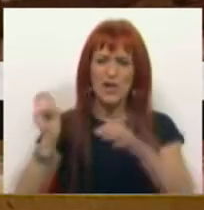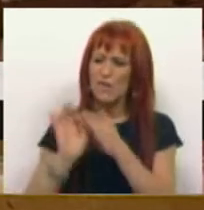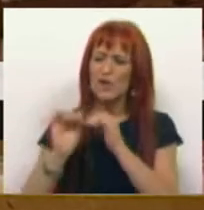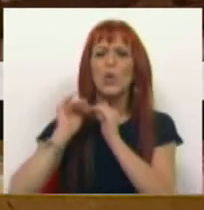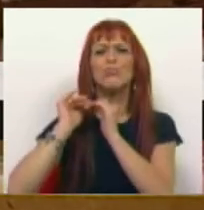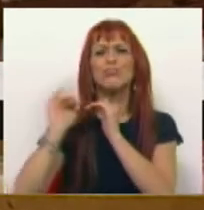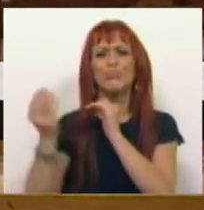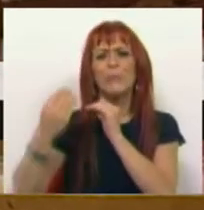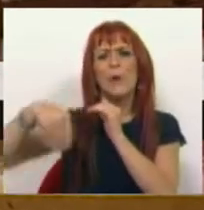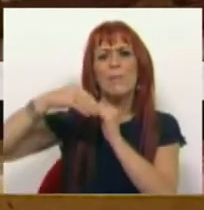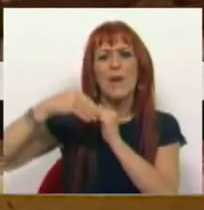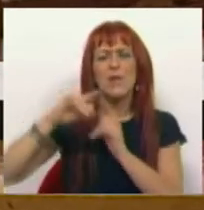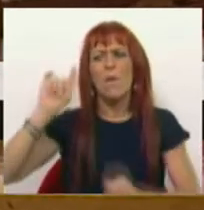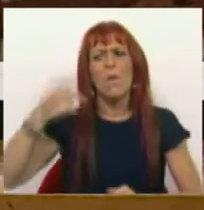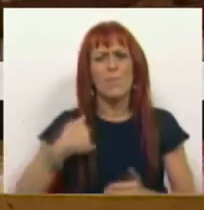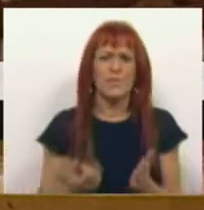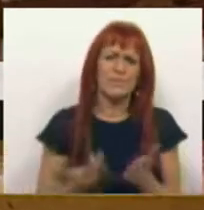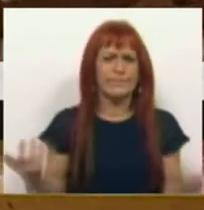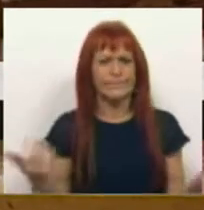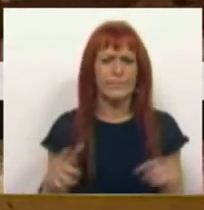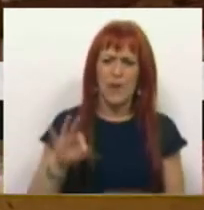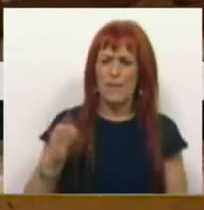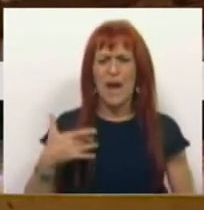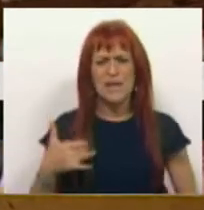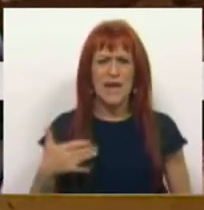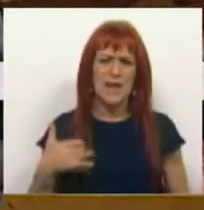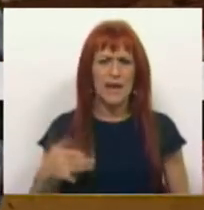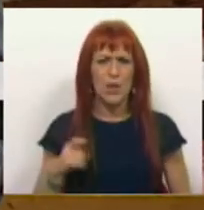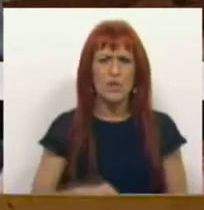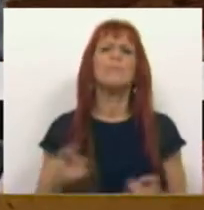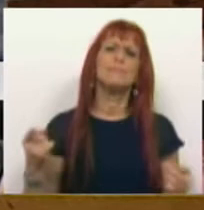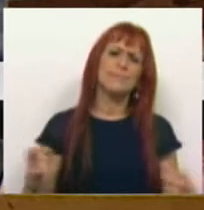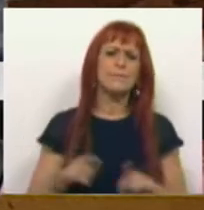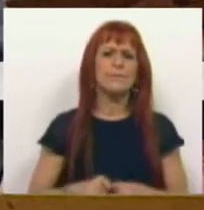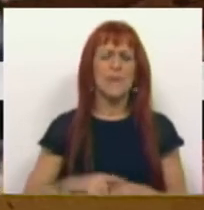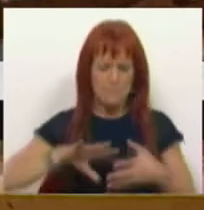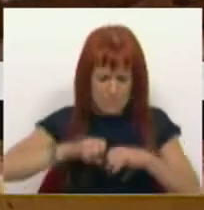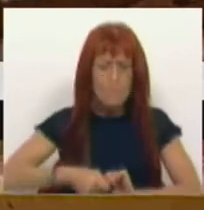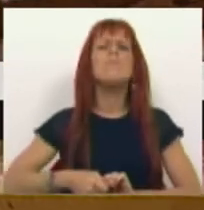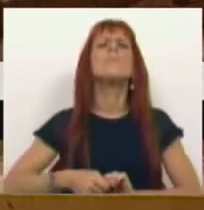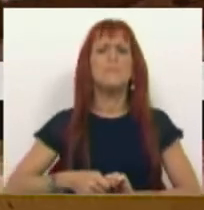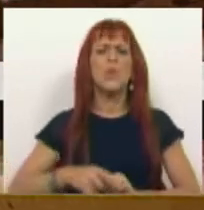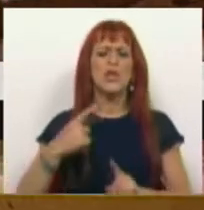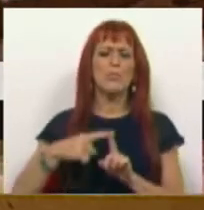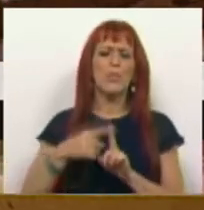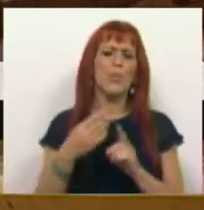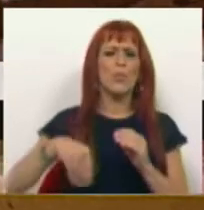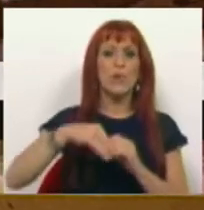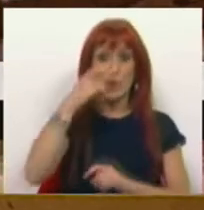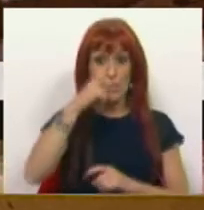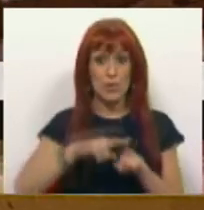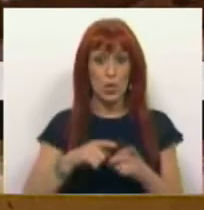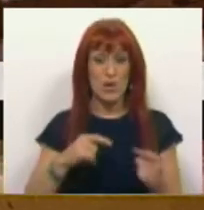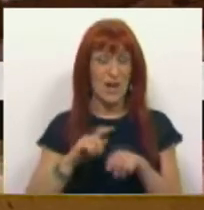de sustentabilidade. E como se não bastasse, PSD e CDS ainda degradaram as bonificações que as pessoas